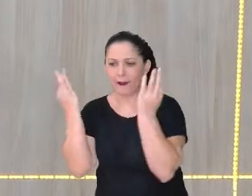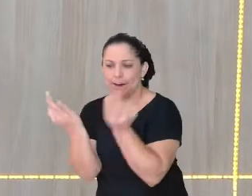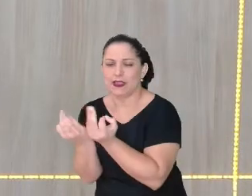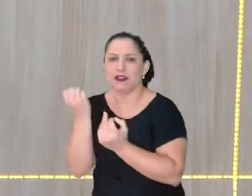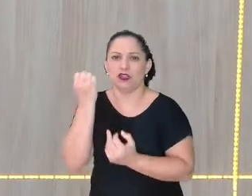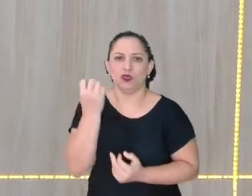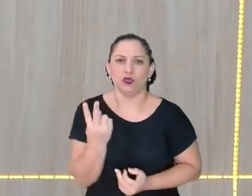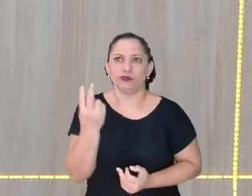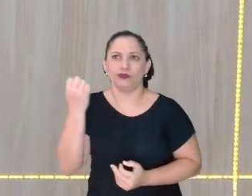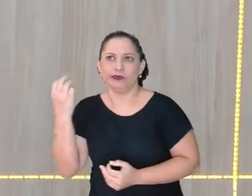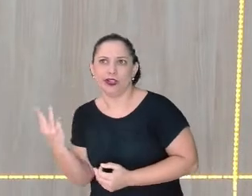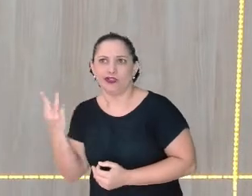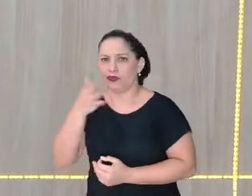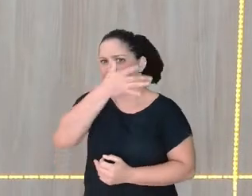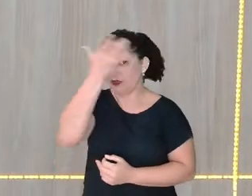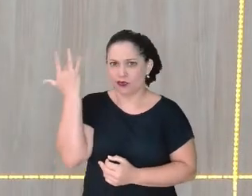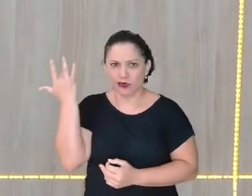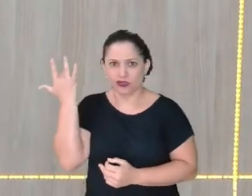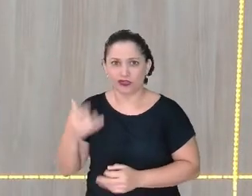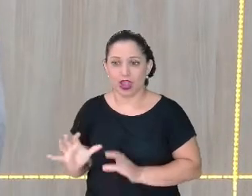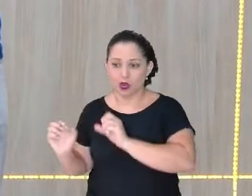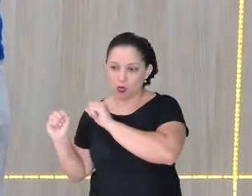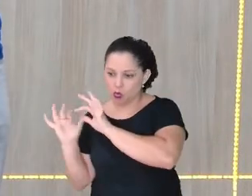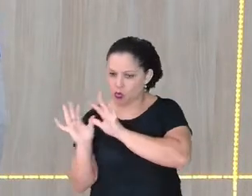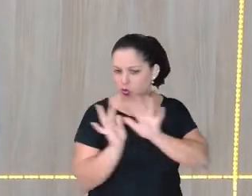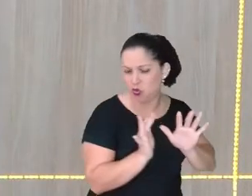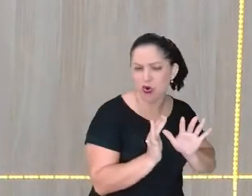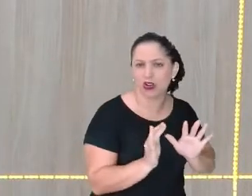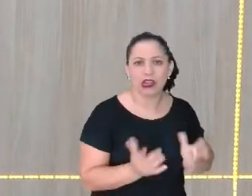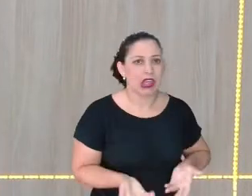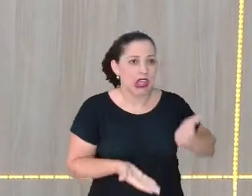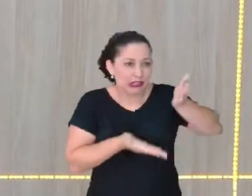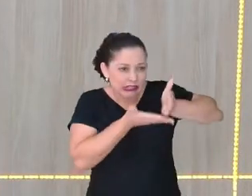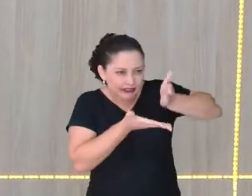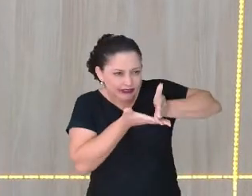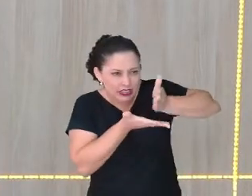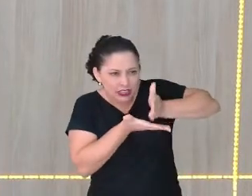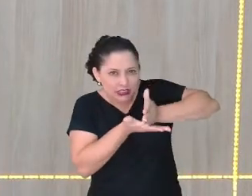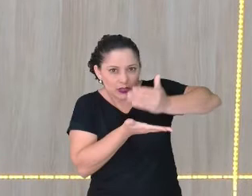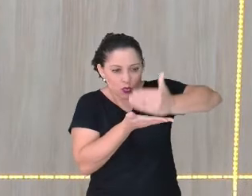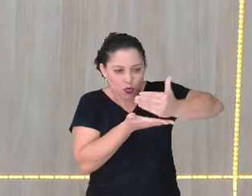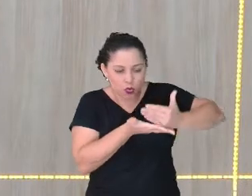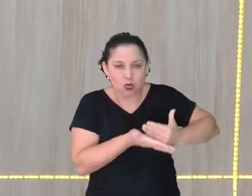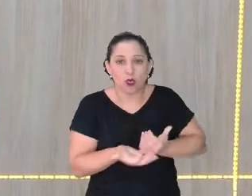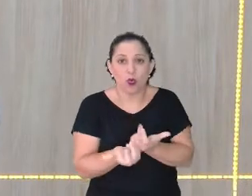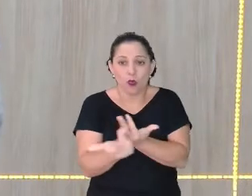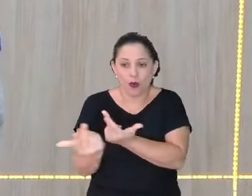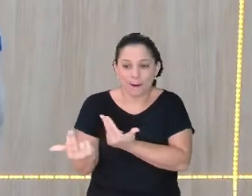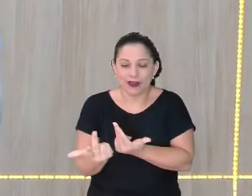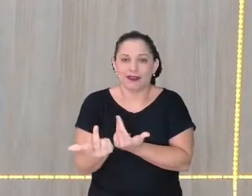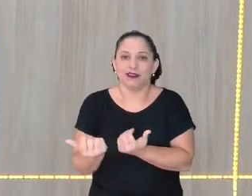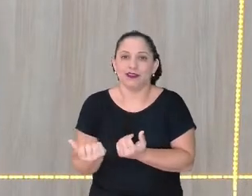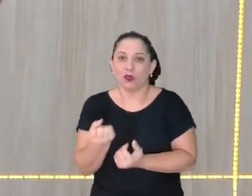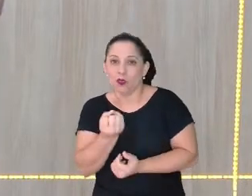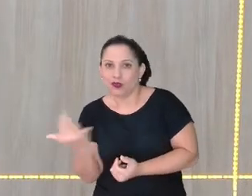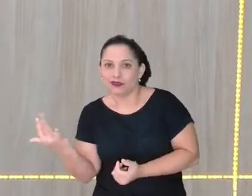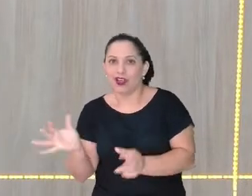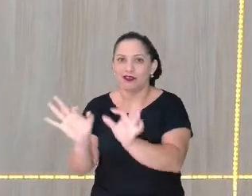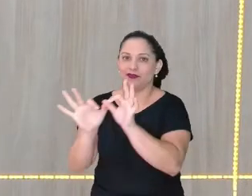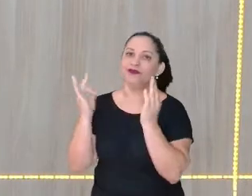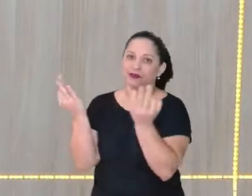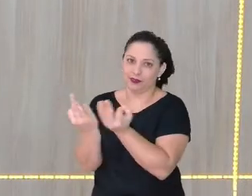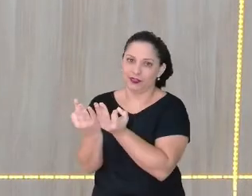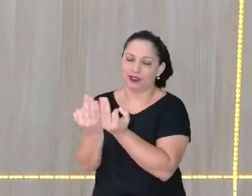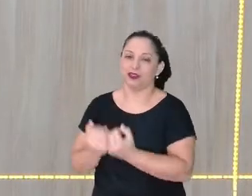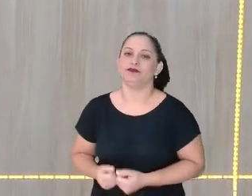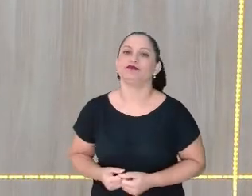3 pessoas, ou uma família com uma só, uma família com 10, era dividido proporcional ao número da família. E geralmente